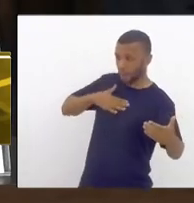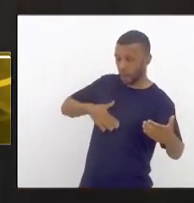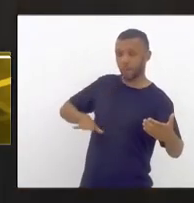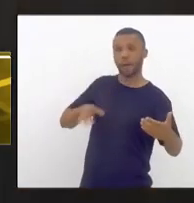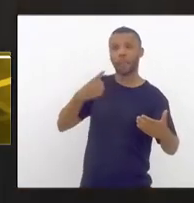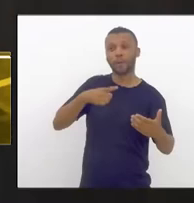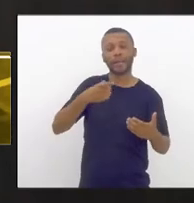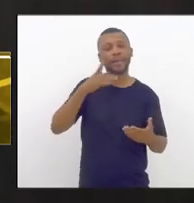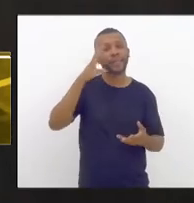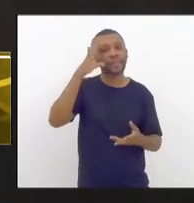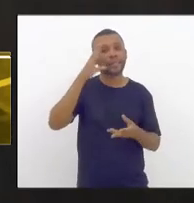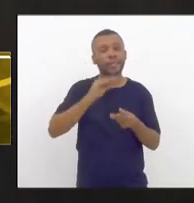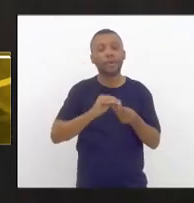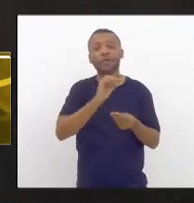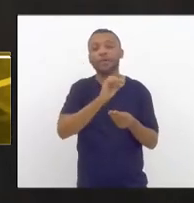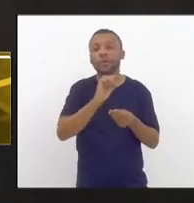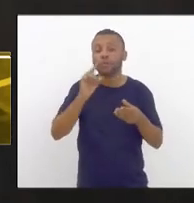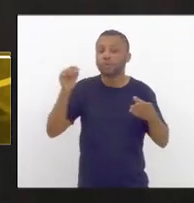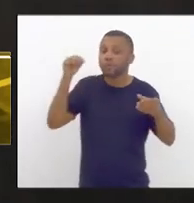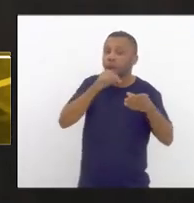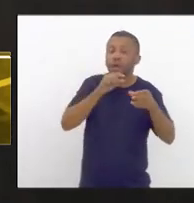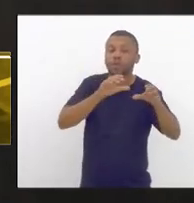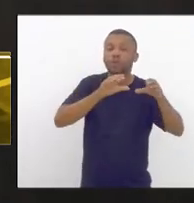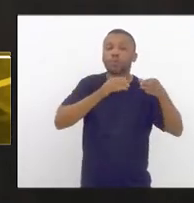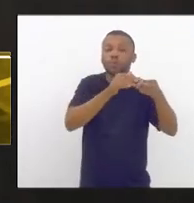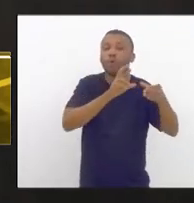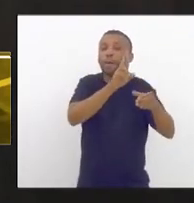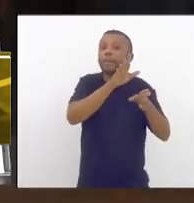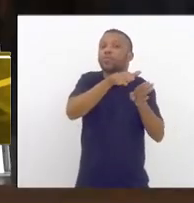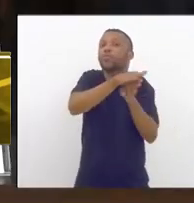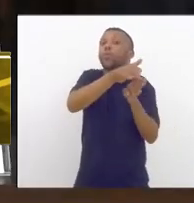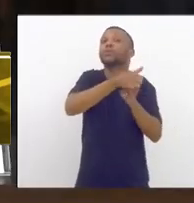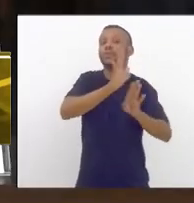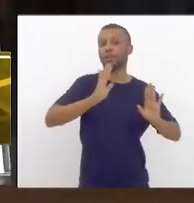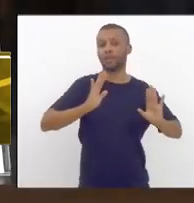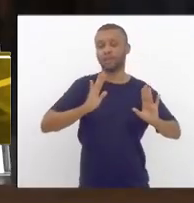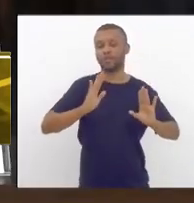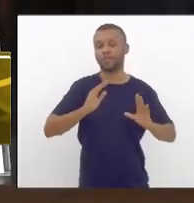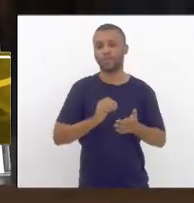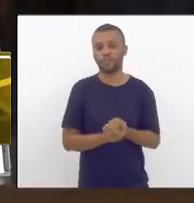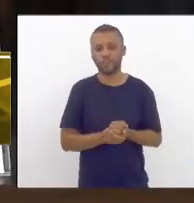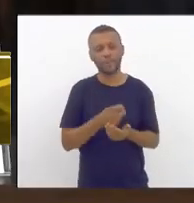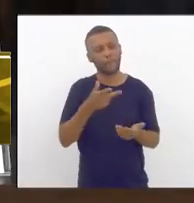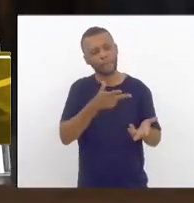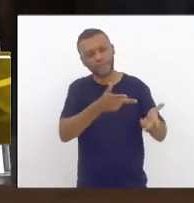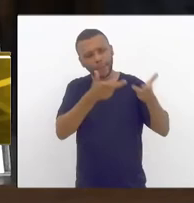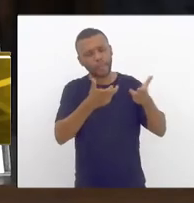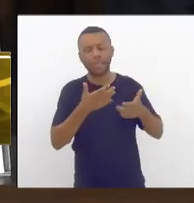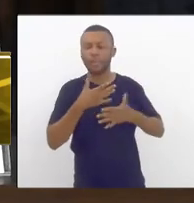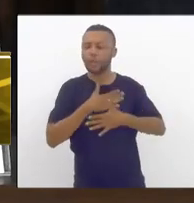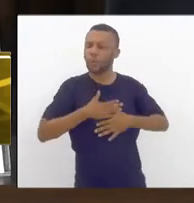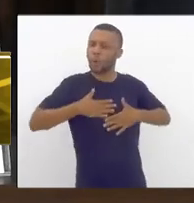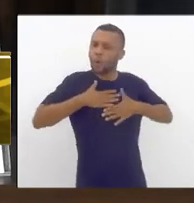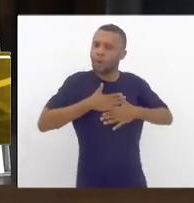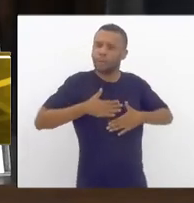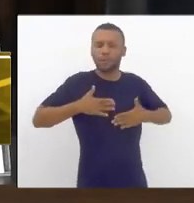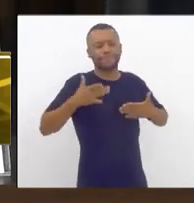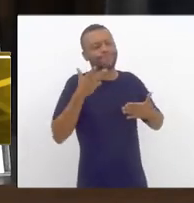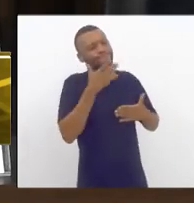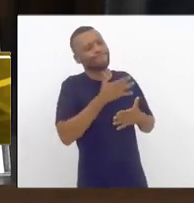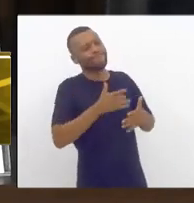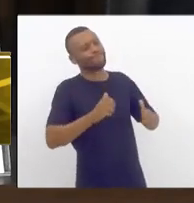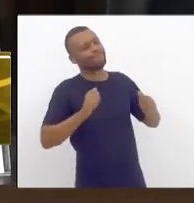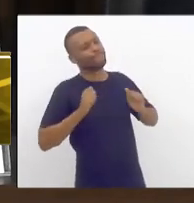porque tá num conselho então e ele e vê-se que ele faz isso com gosto e não só o gosto que ele faz isso bem